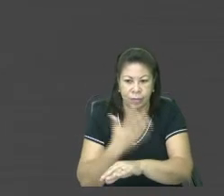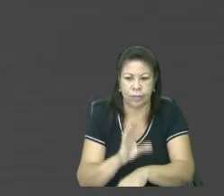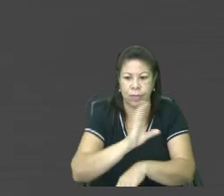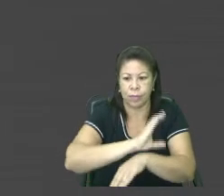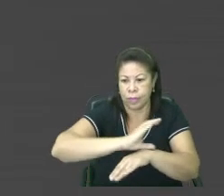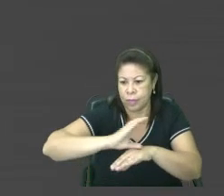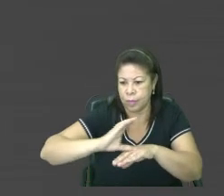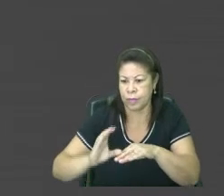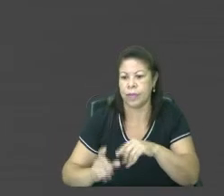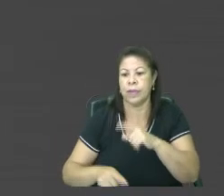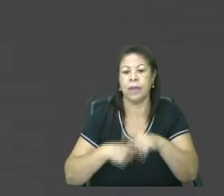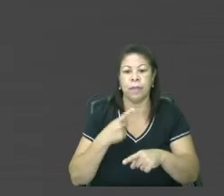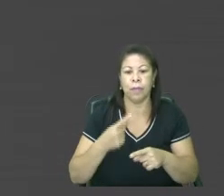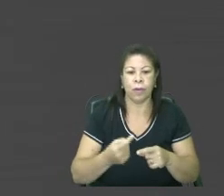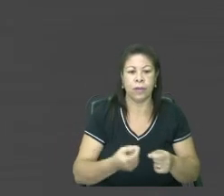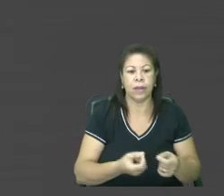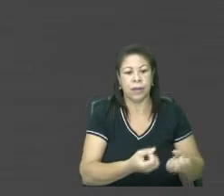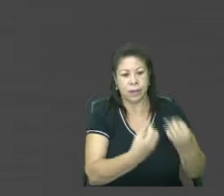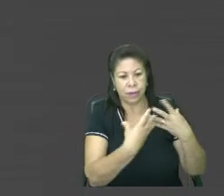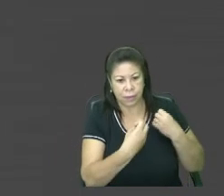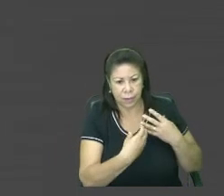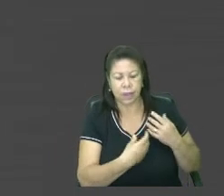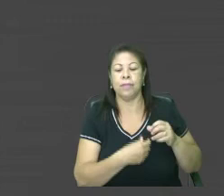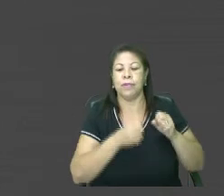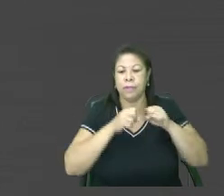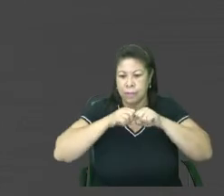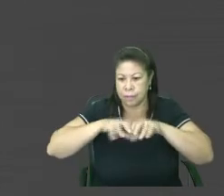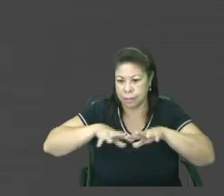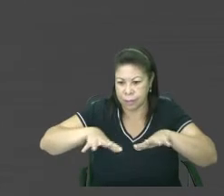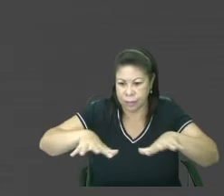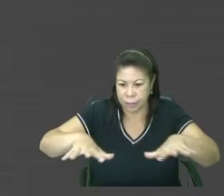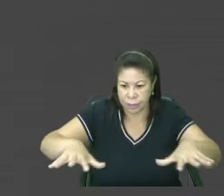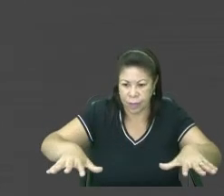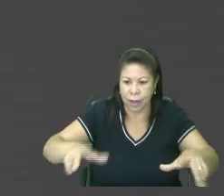depois replica para a rede, enfim.